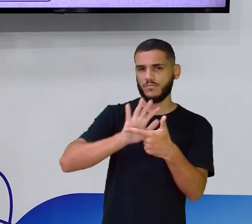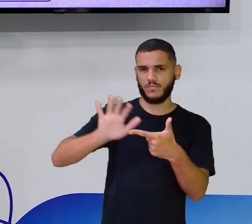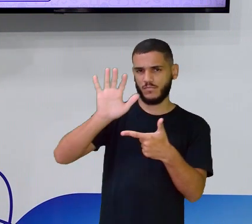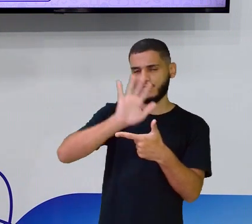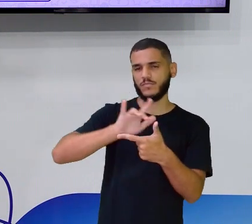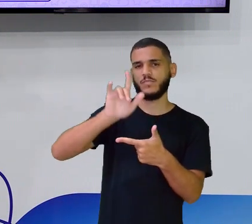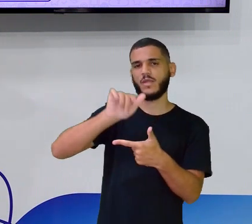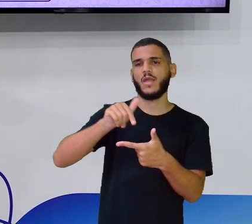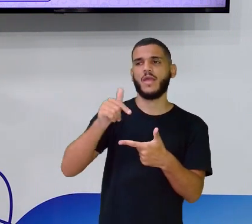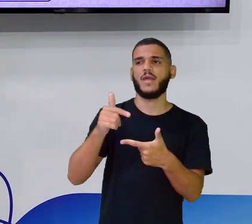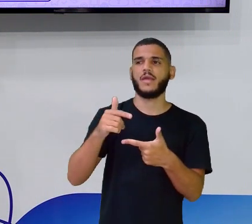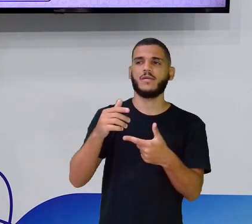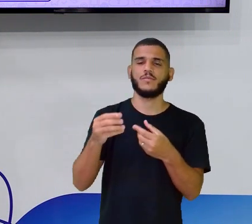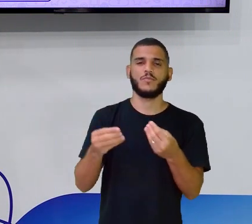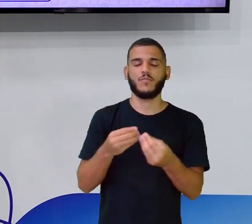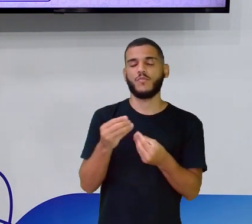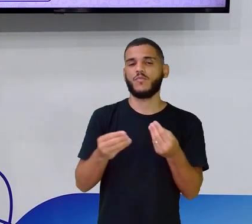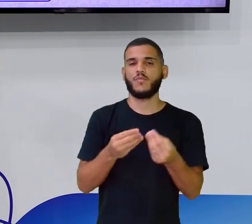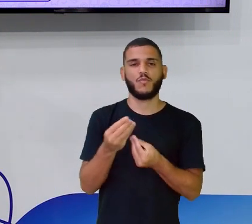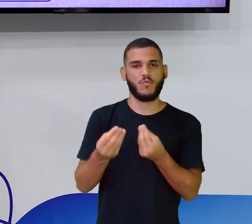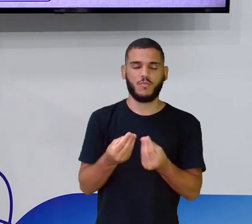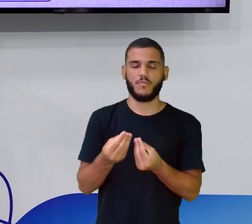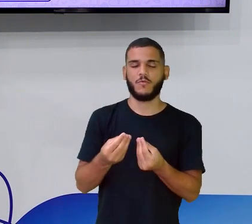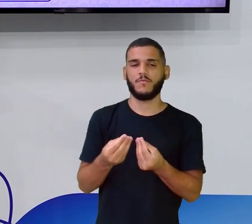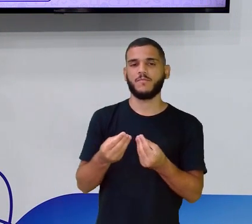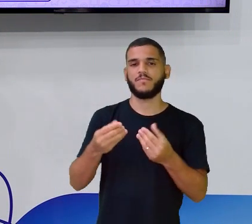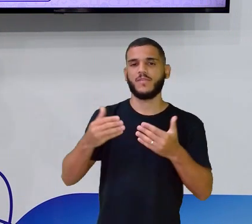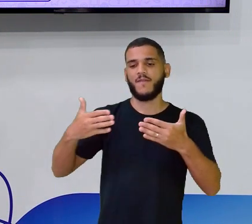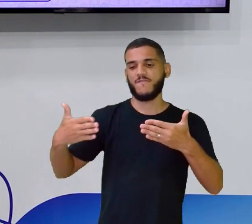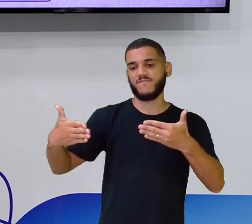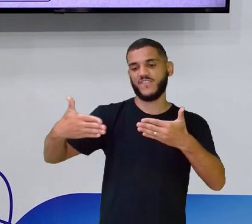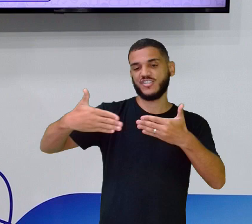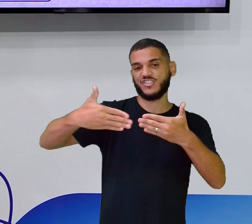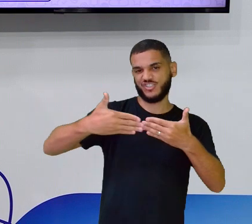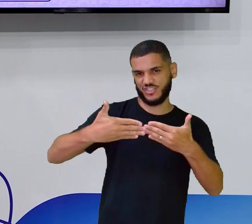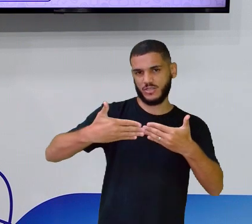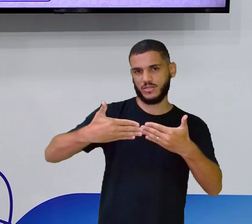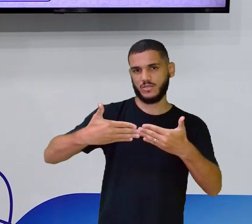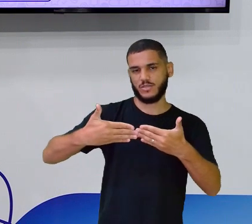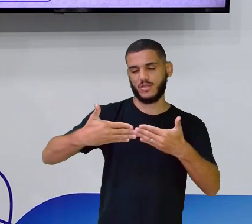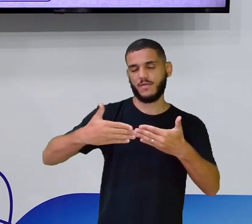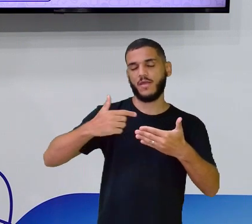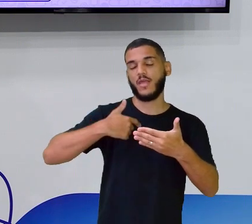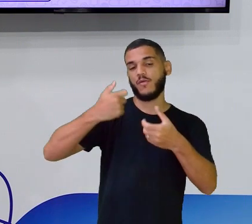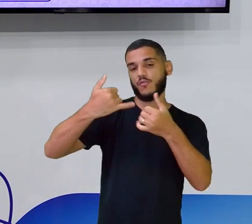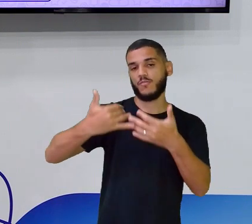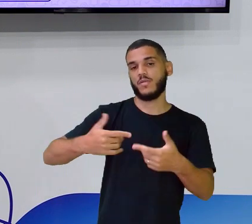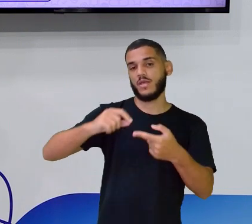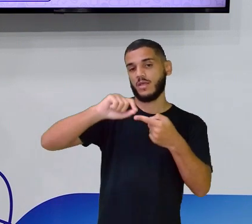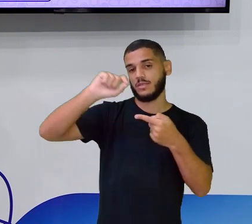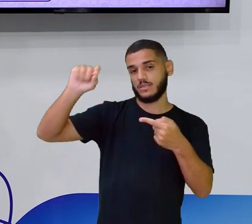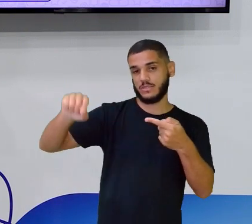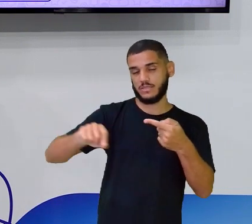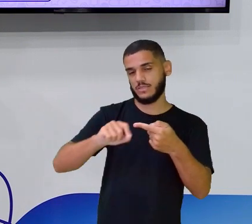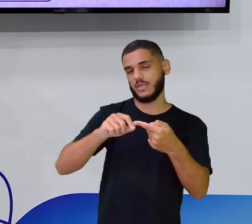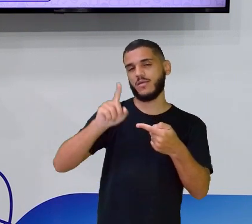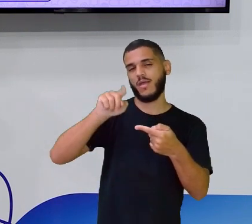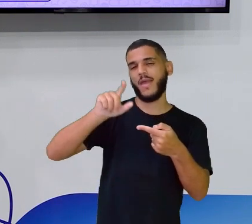fechadas. Eu posso falar do círculo porque são poucas, né? figuras que são planas. A gente